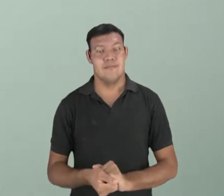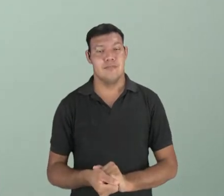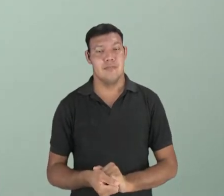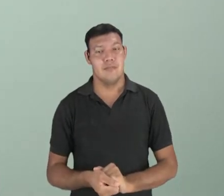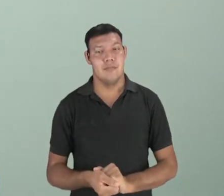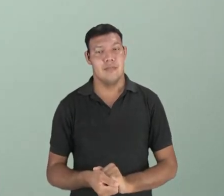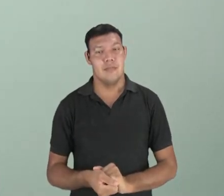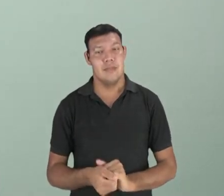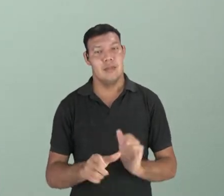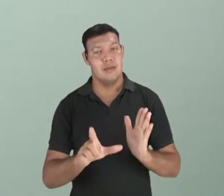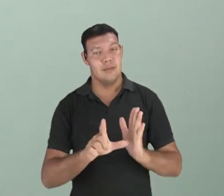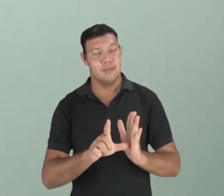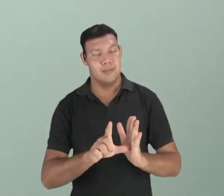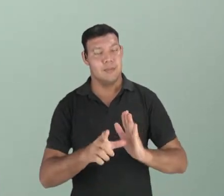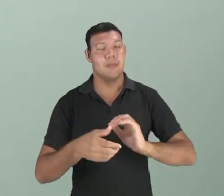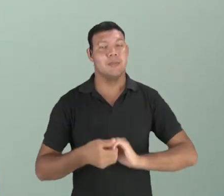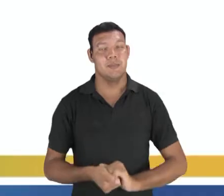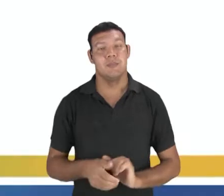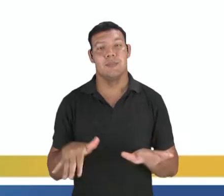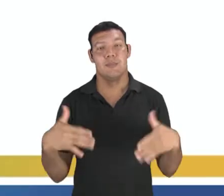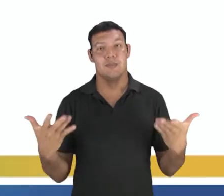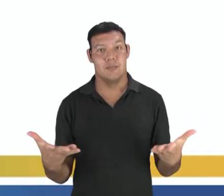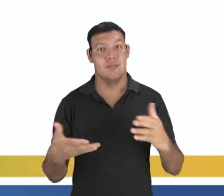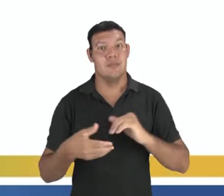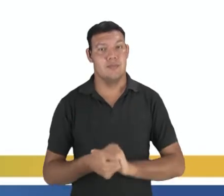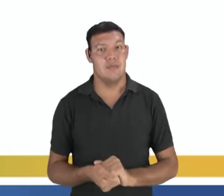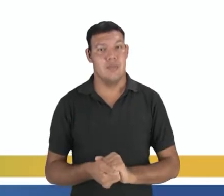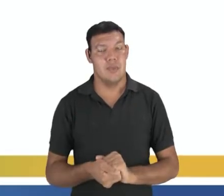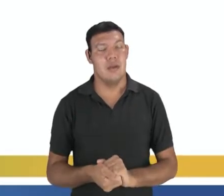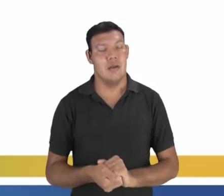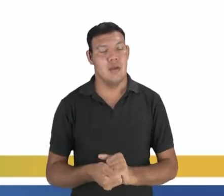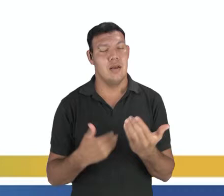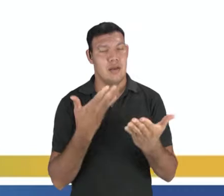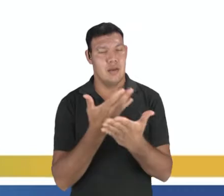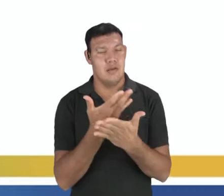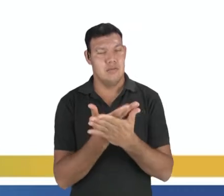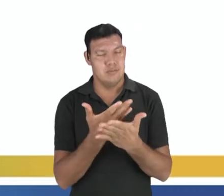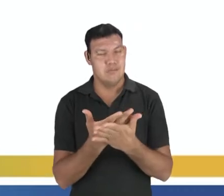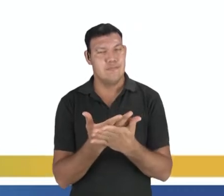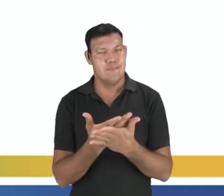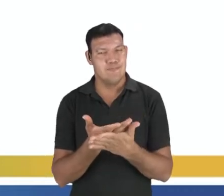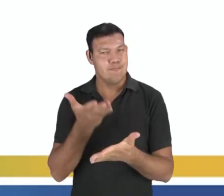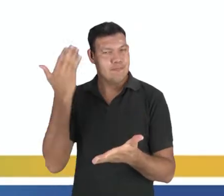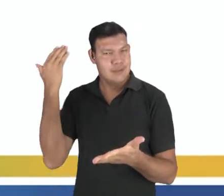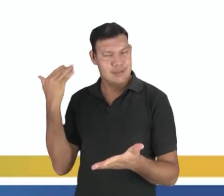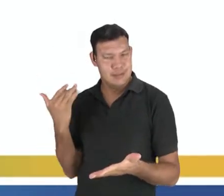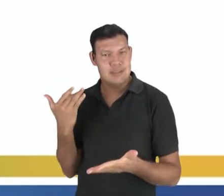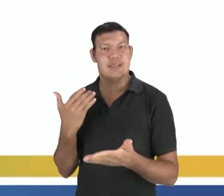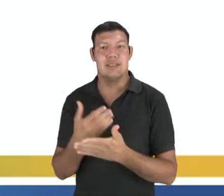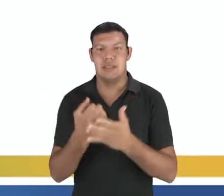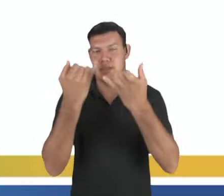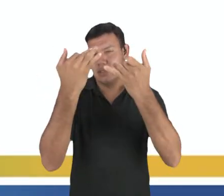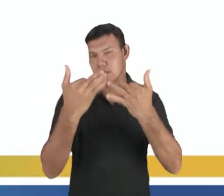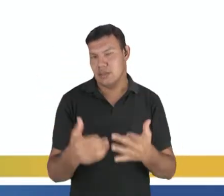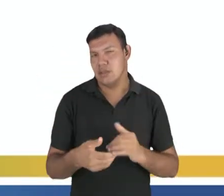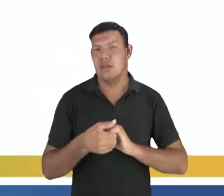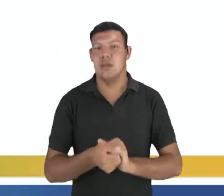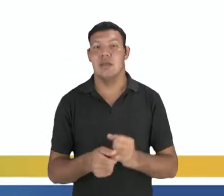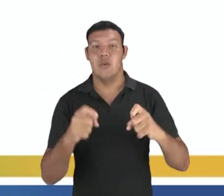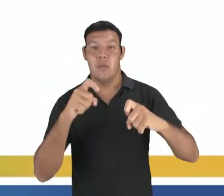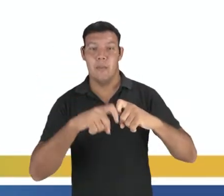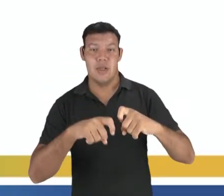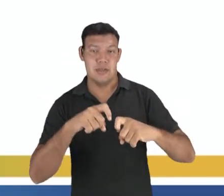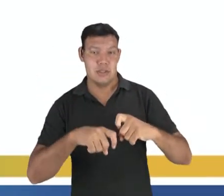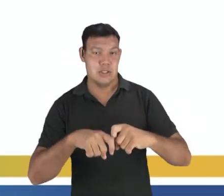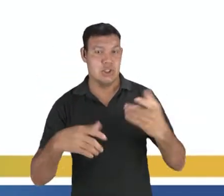masculino. Vamos lá? Então, nas últimas aulas a gente vem conversando sobre o processo de reprodução. A gente